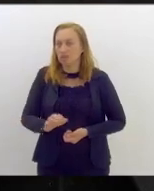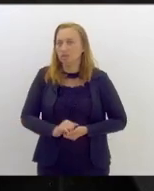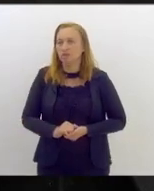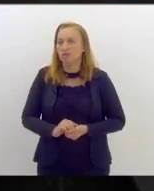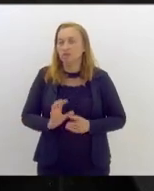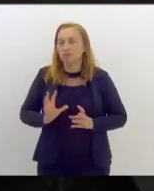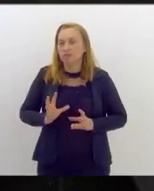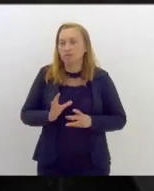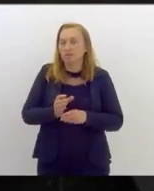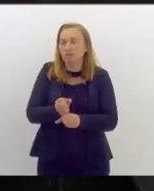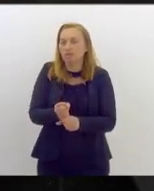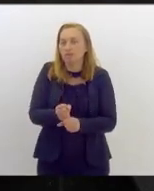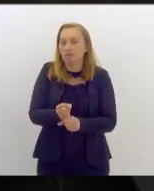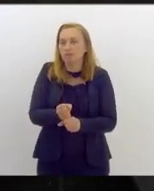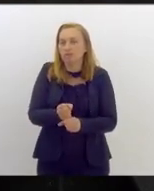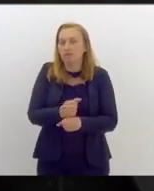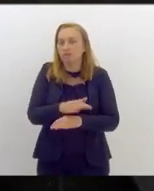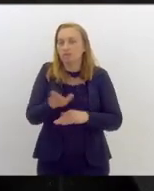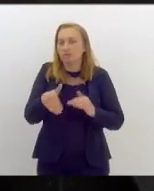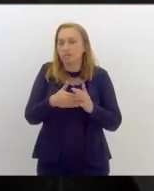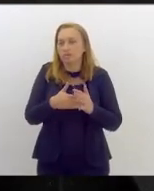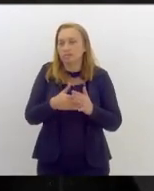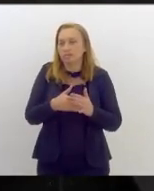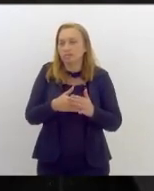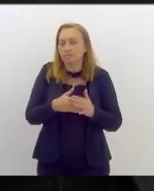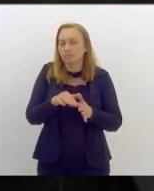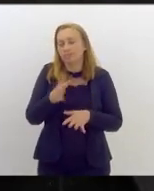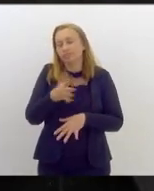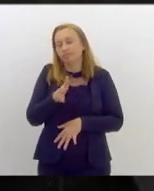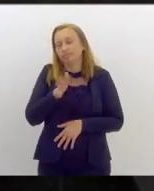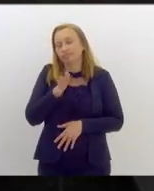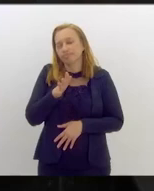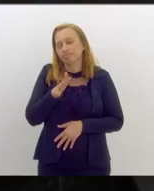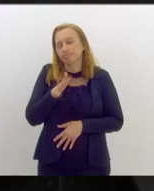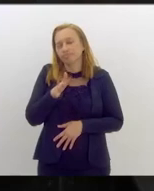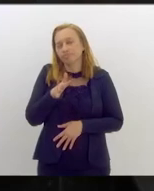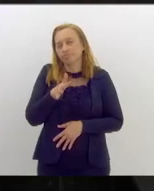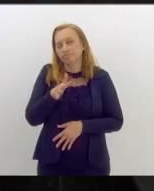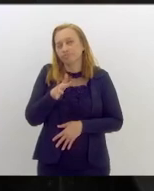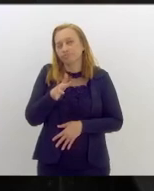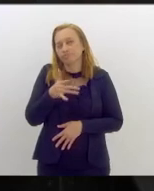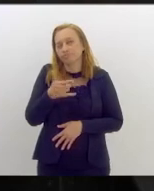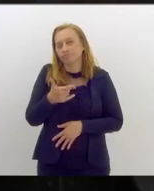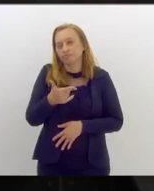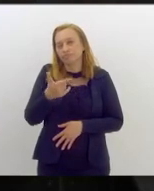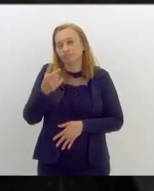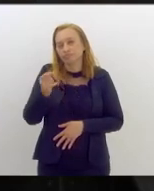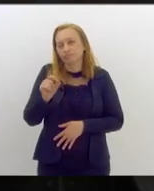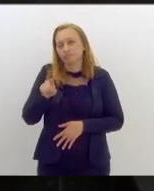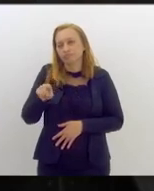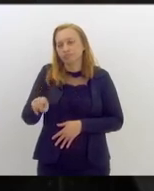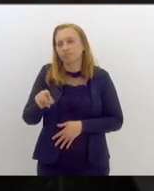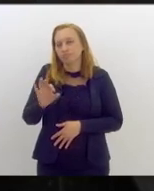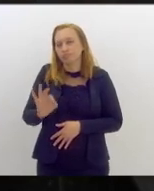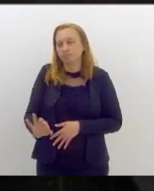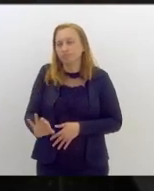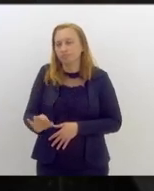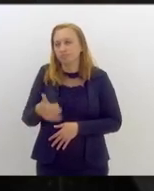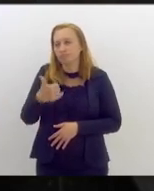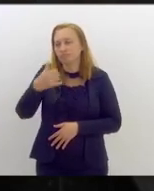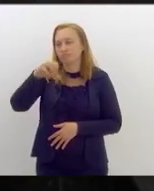acumuladamente um sobre outro dá aproximadamente 20 pontos percentuais